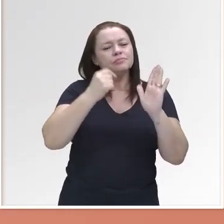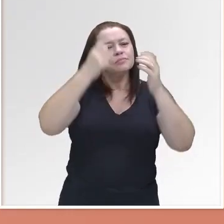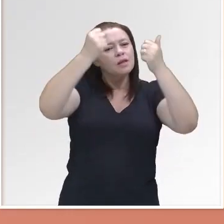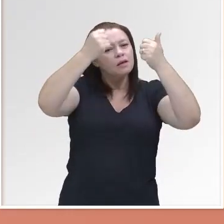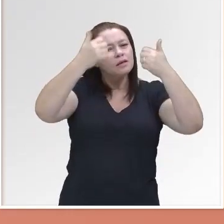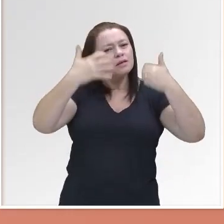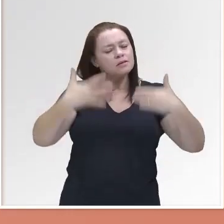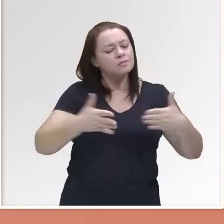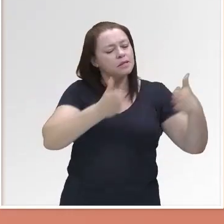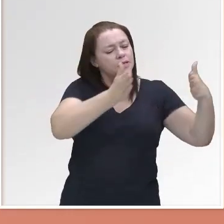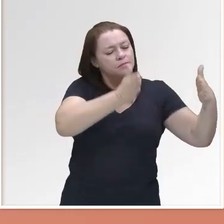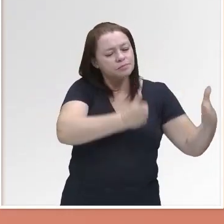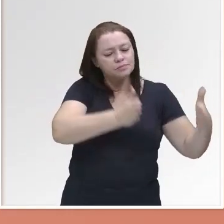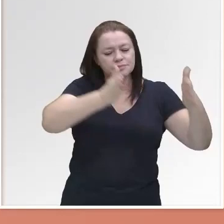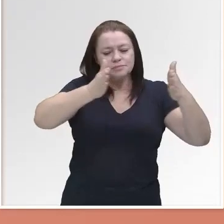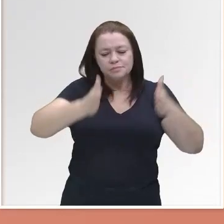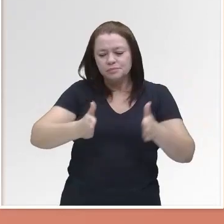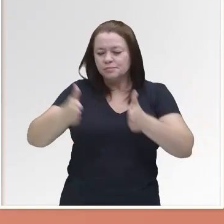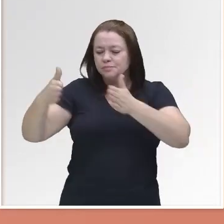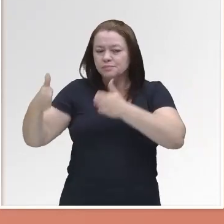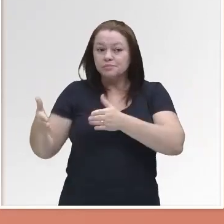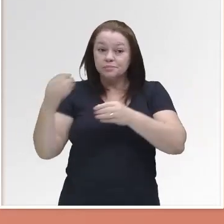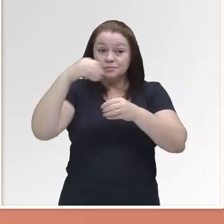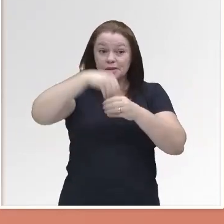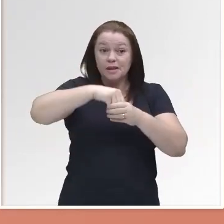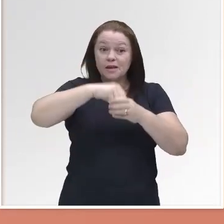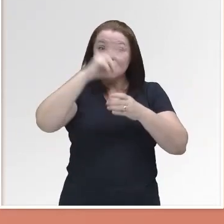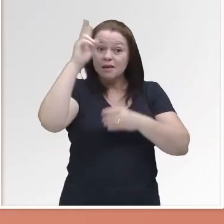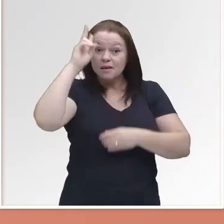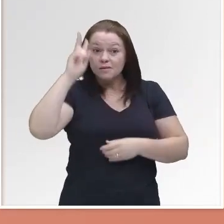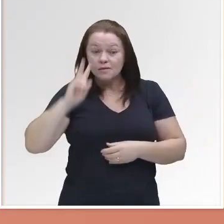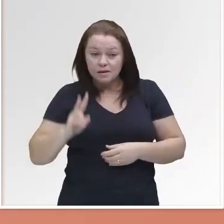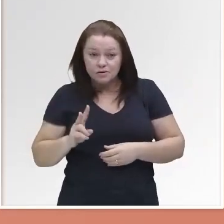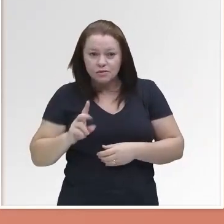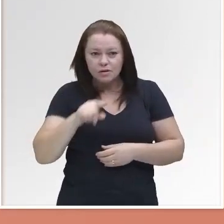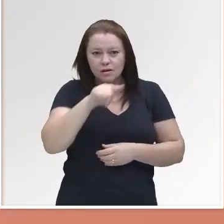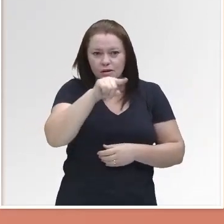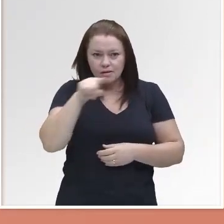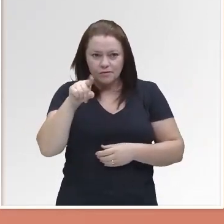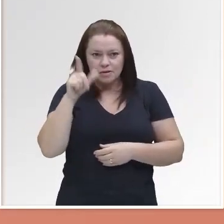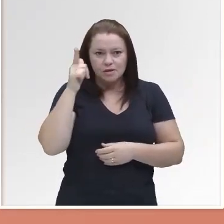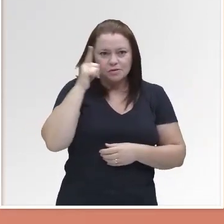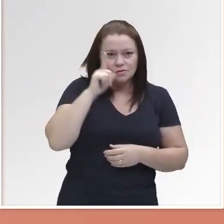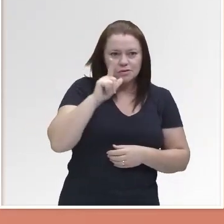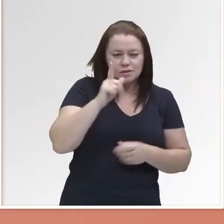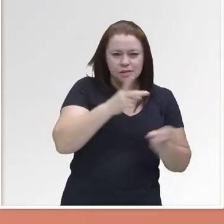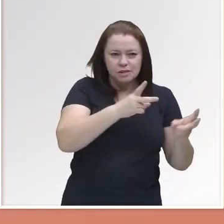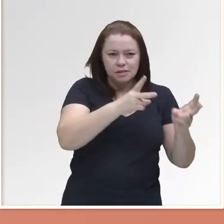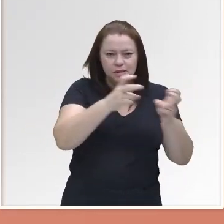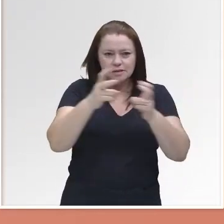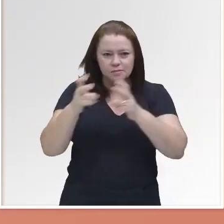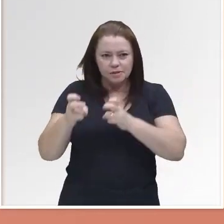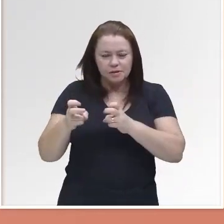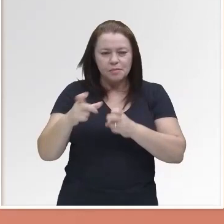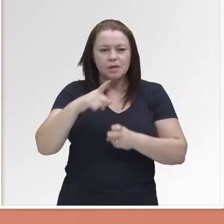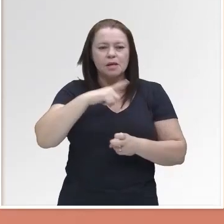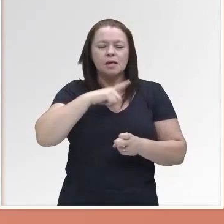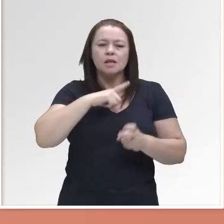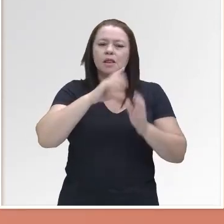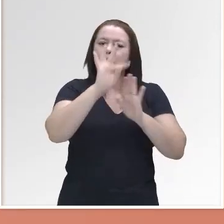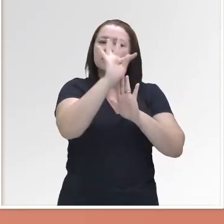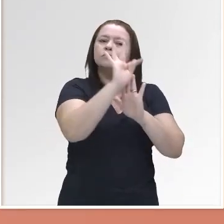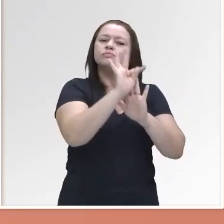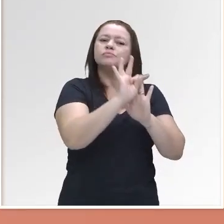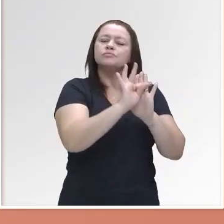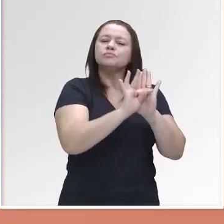do que aconteceu nessa história. Vocês conseguiram perceber, então, um texto narrativo um